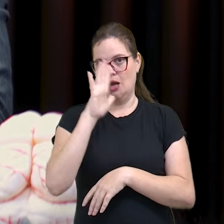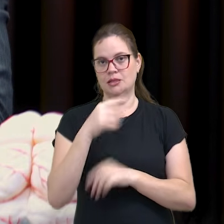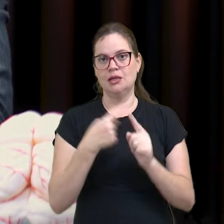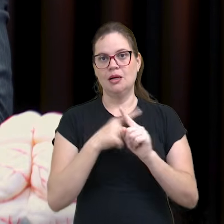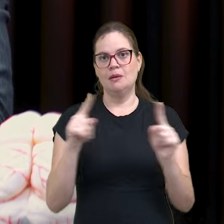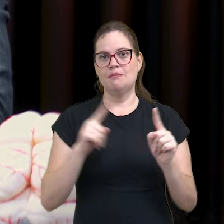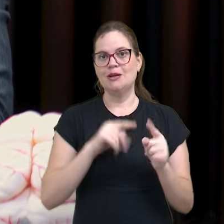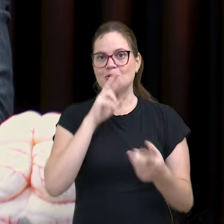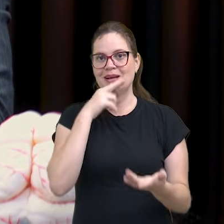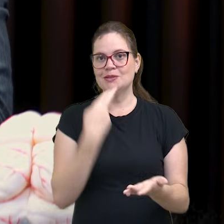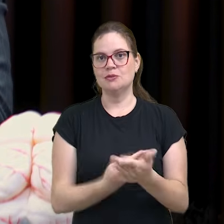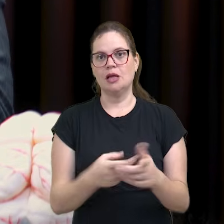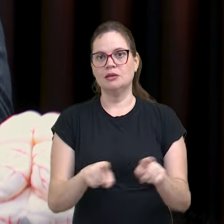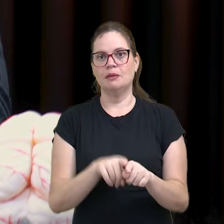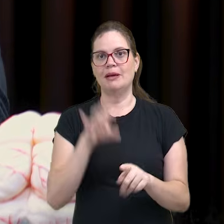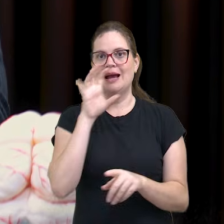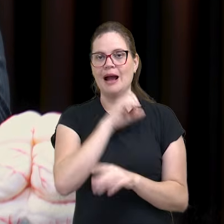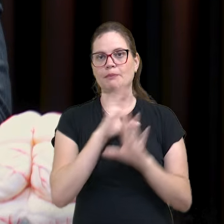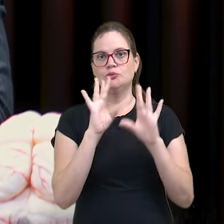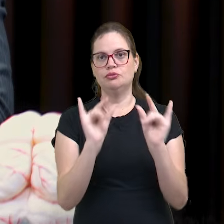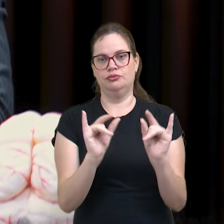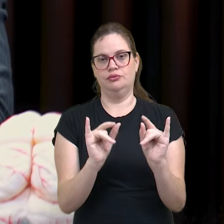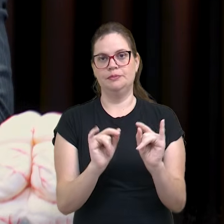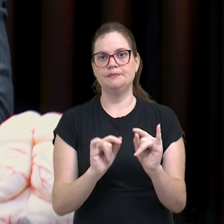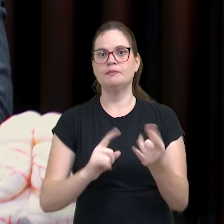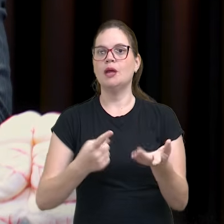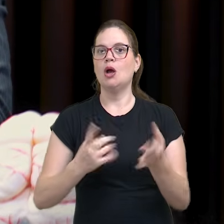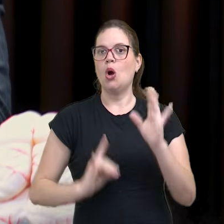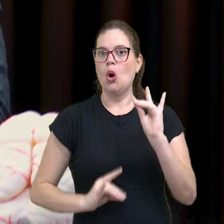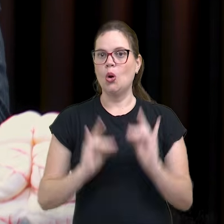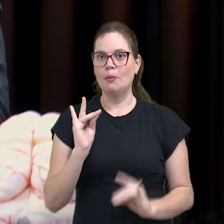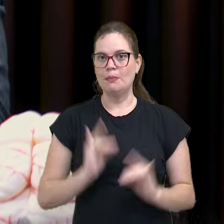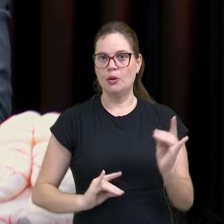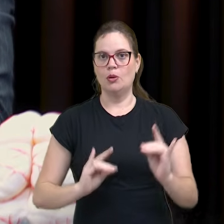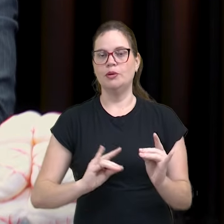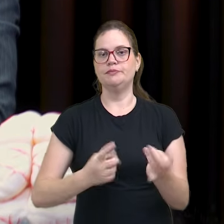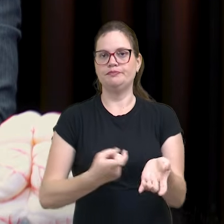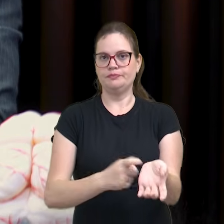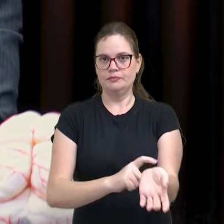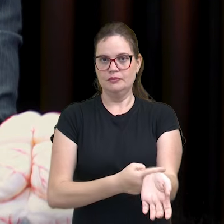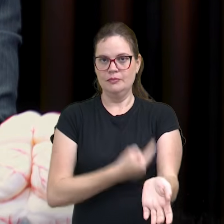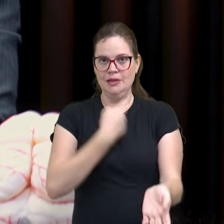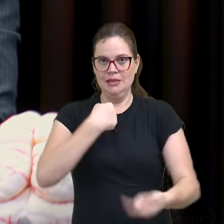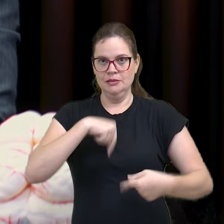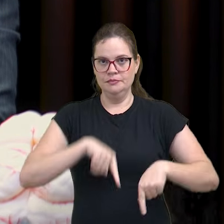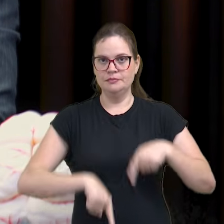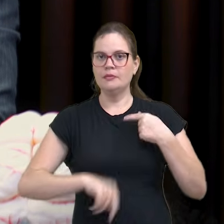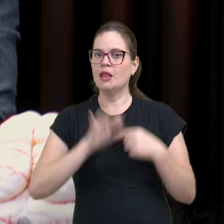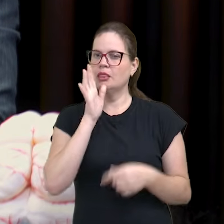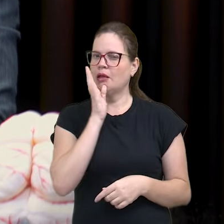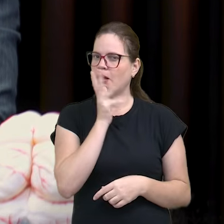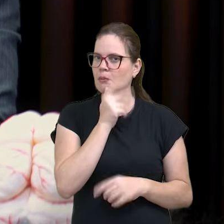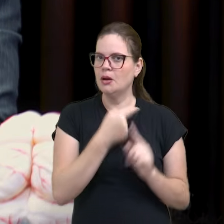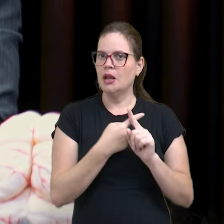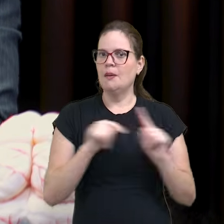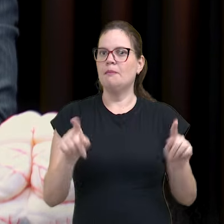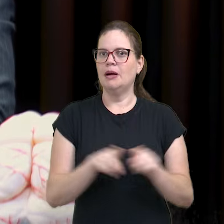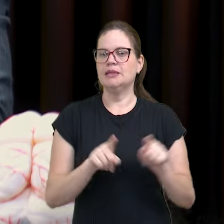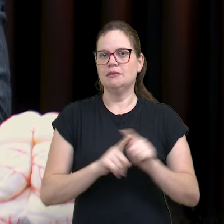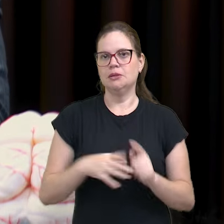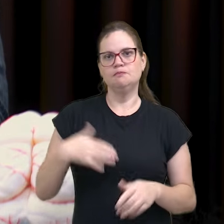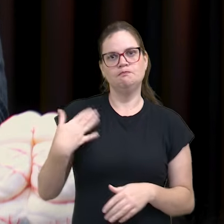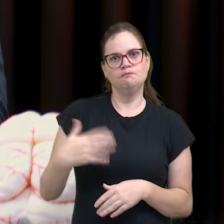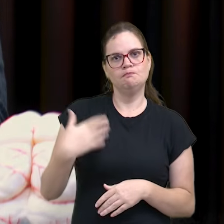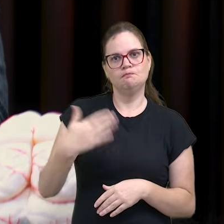rápido, ele acontece mais rápido, mas o seu efeito passa mais rápido. O que é hormônio tem um efeito, demora um